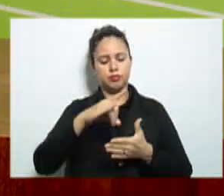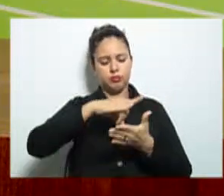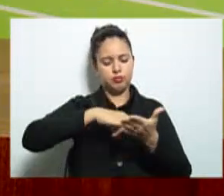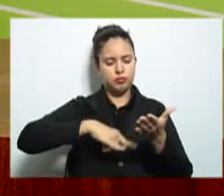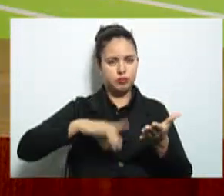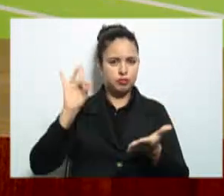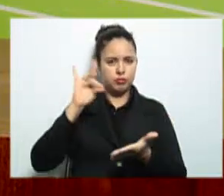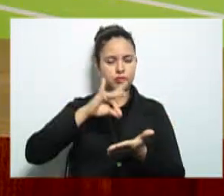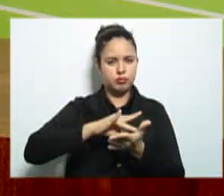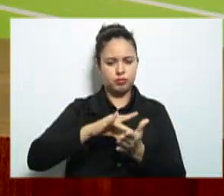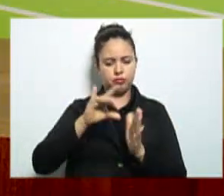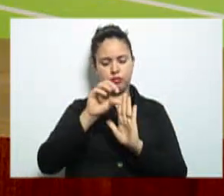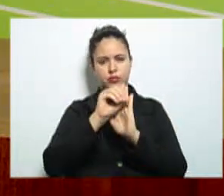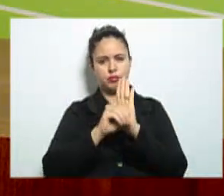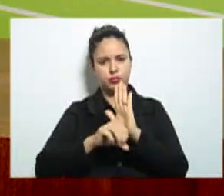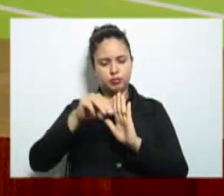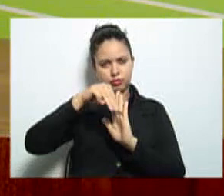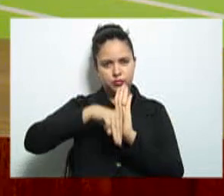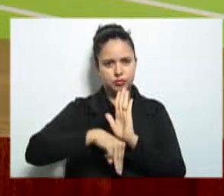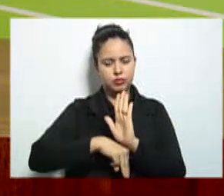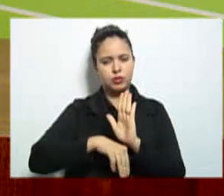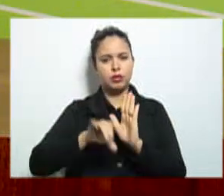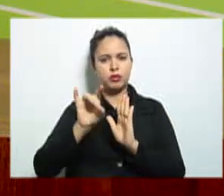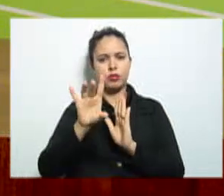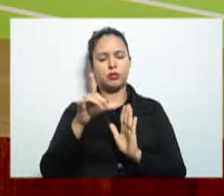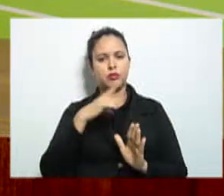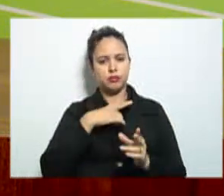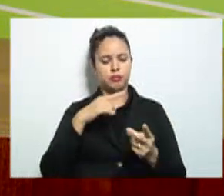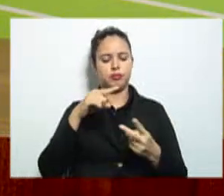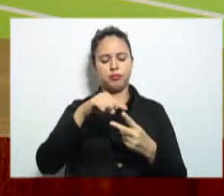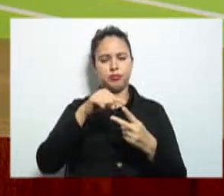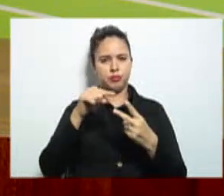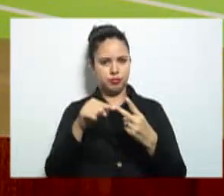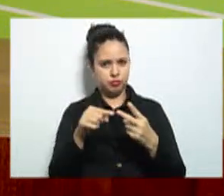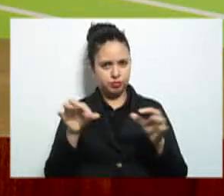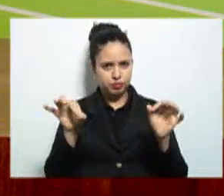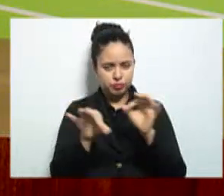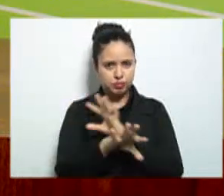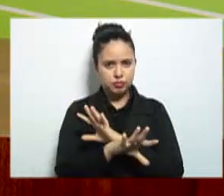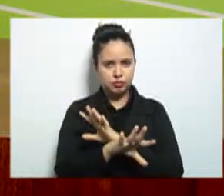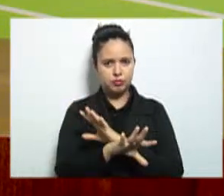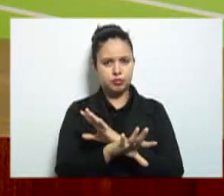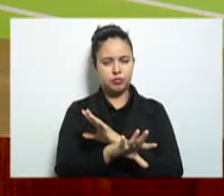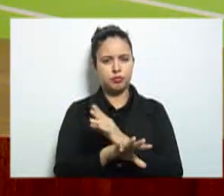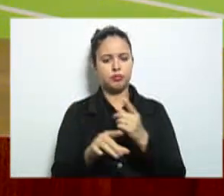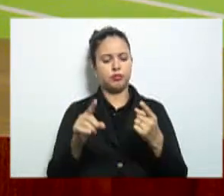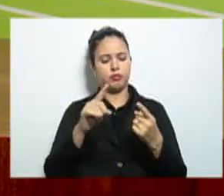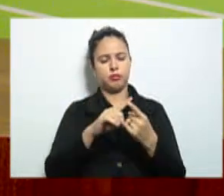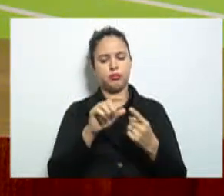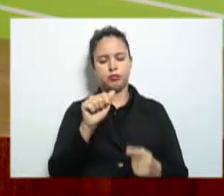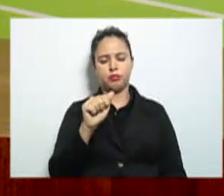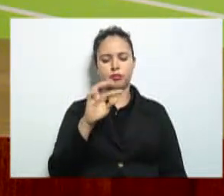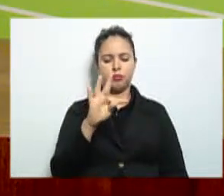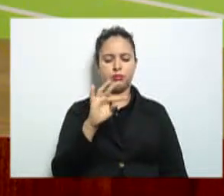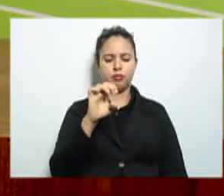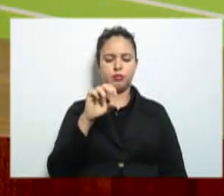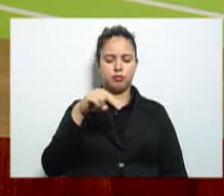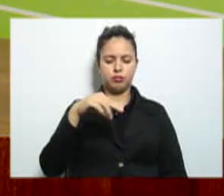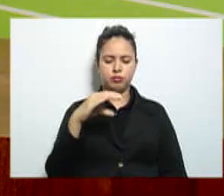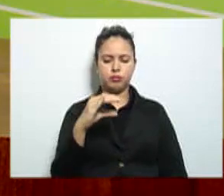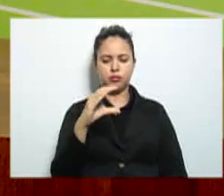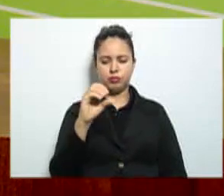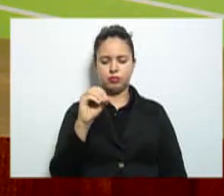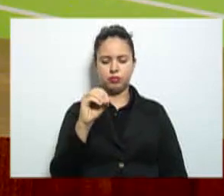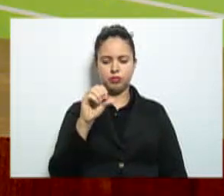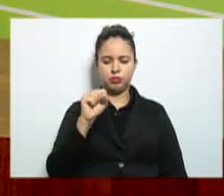no memorando e no ofício, só existem essas 2 opções de fecho, atenciosamente e respeitosamente. Muito